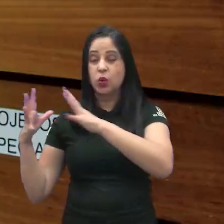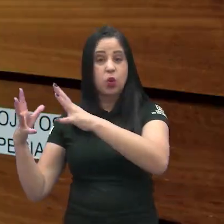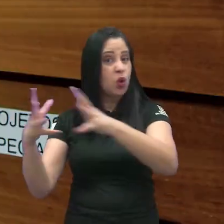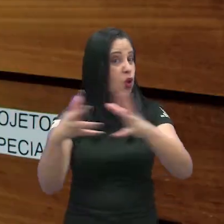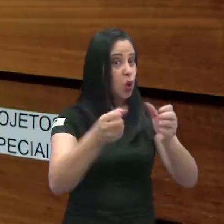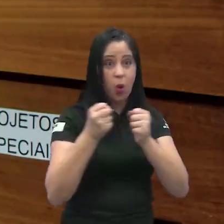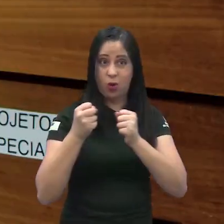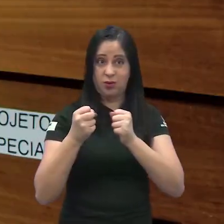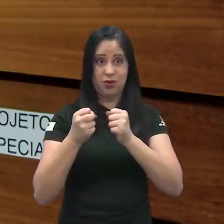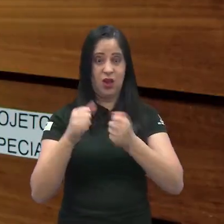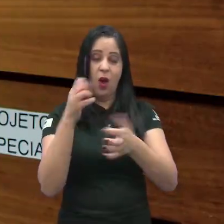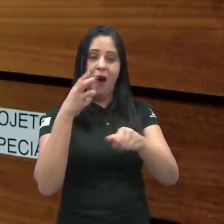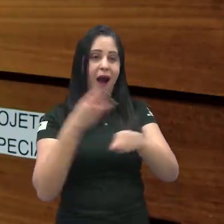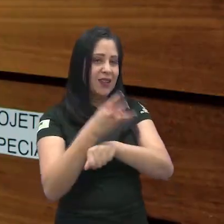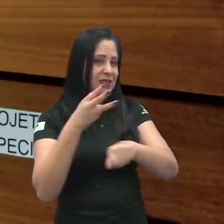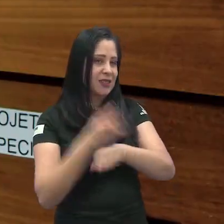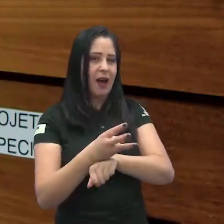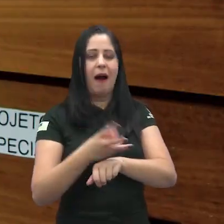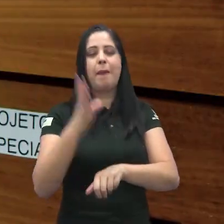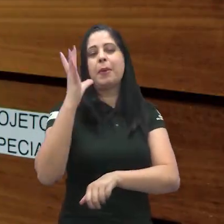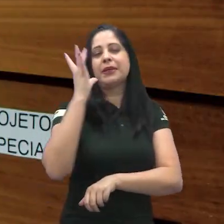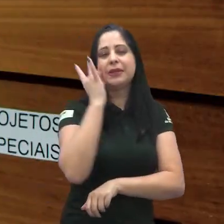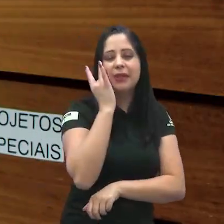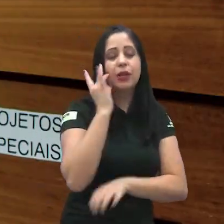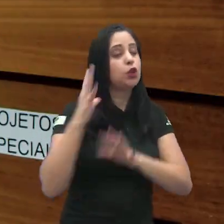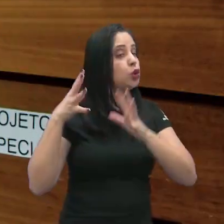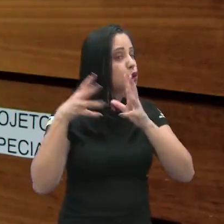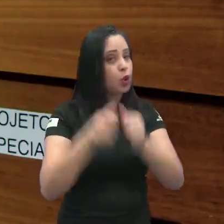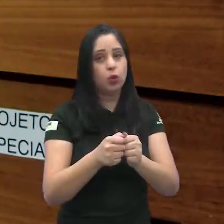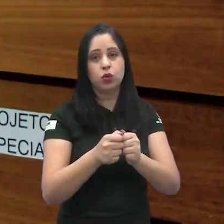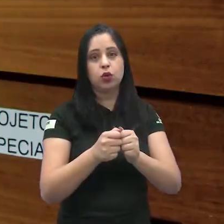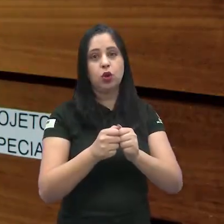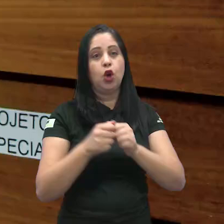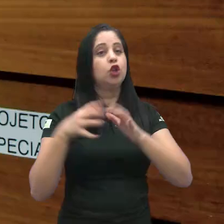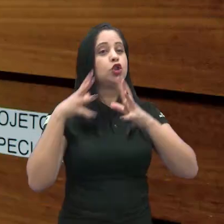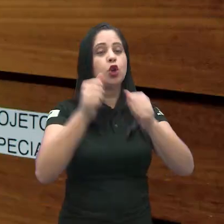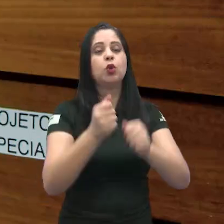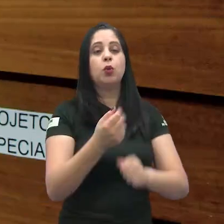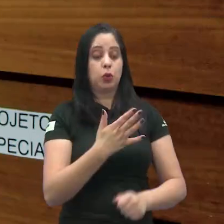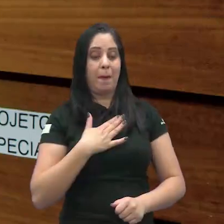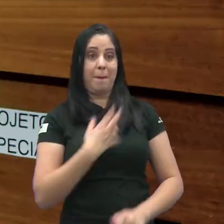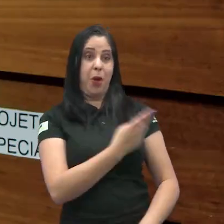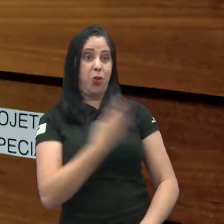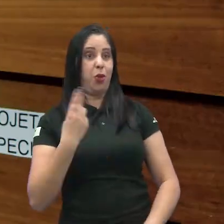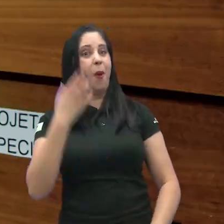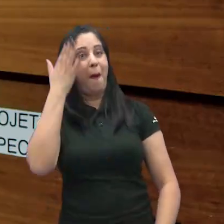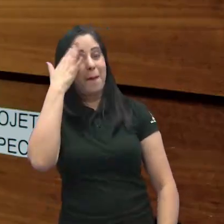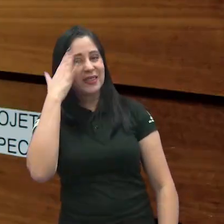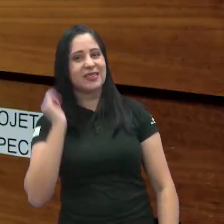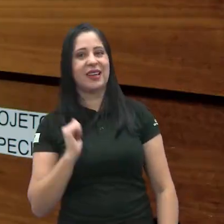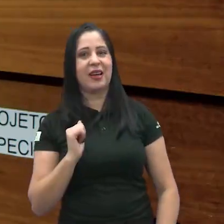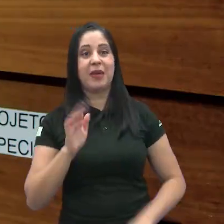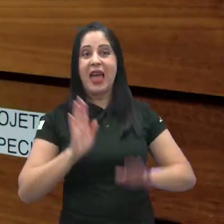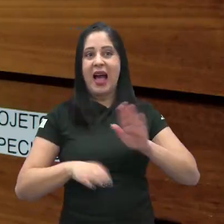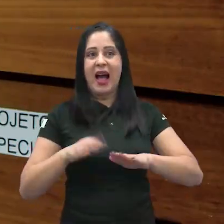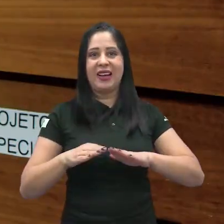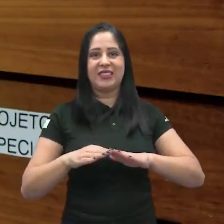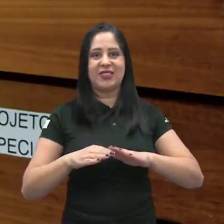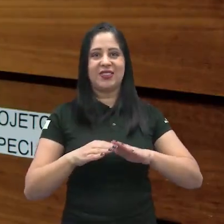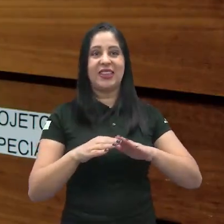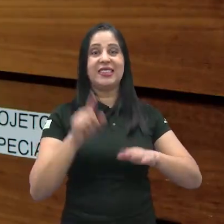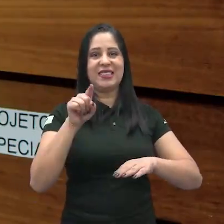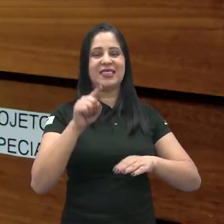WhatsApp quanto presencial, com todas as famílias da escola. Todo mundo sabe o seu nome. Quando você está ali no portão que eles entram, eles